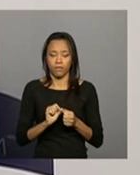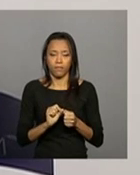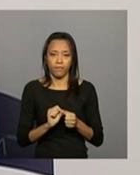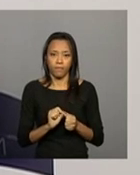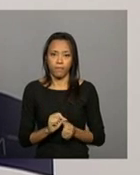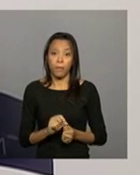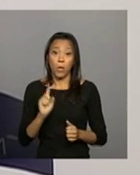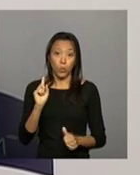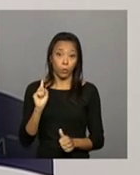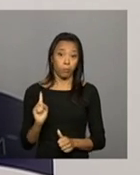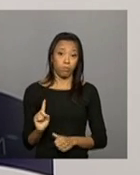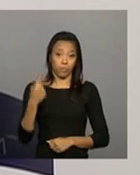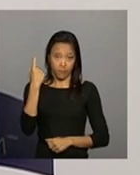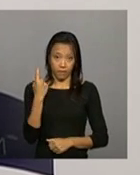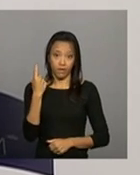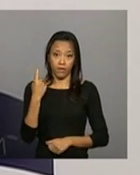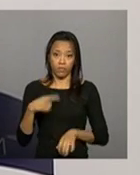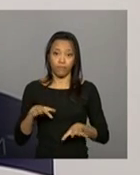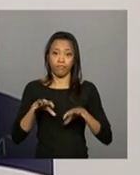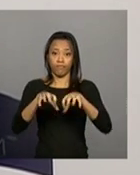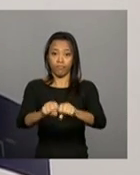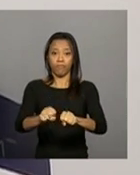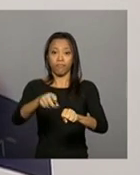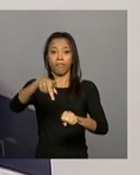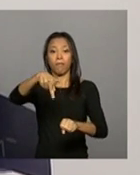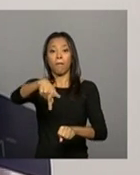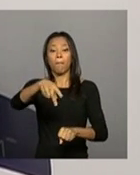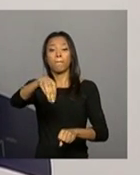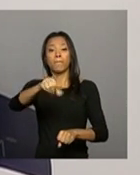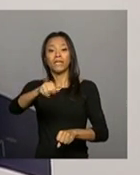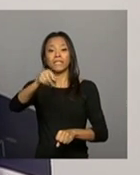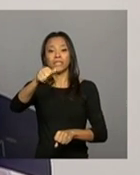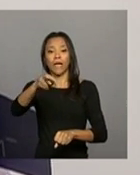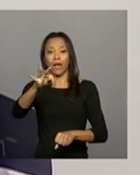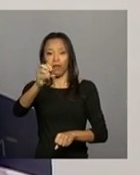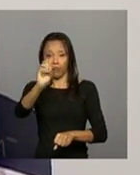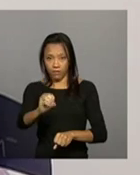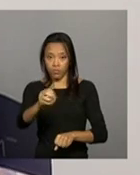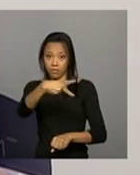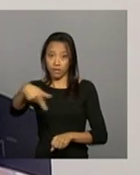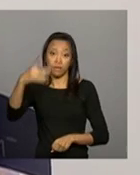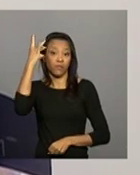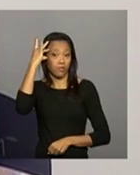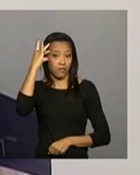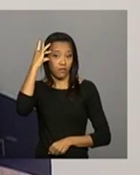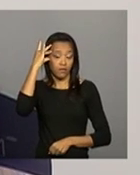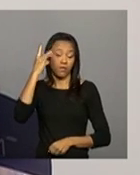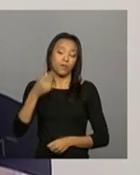no primeiro mandato da presidenta Dilma Rousseff, investiu